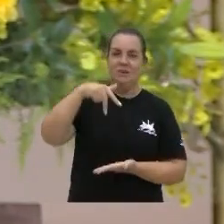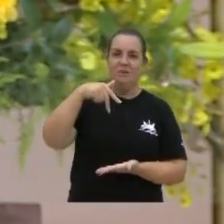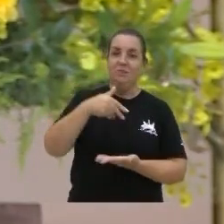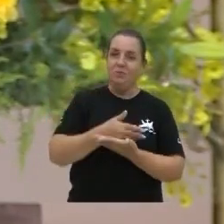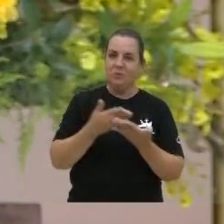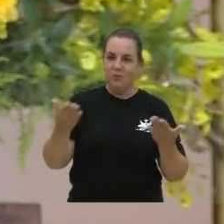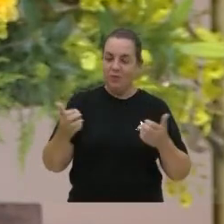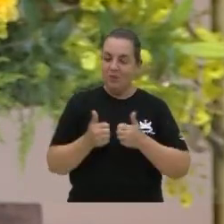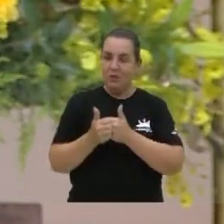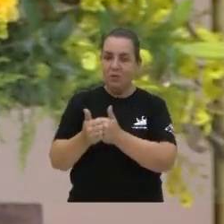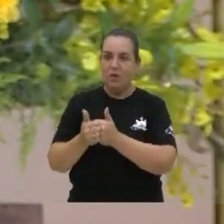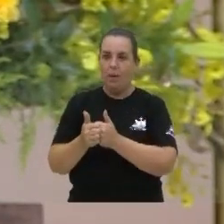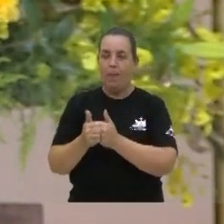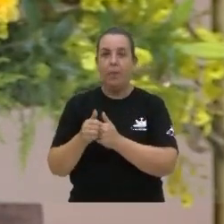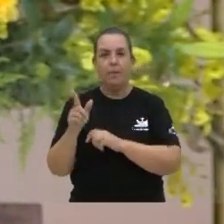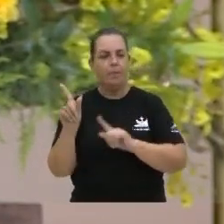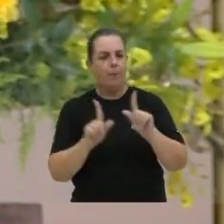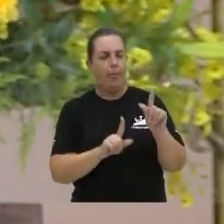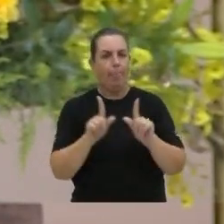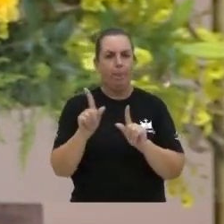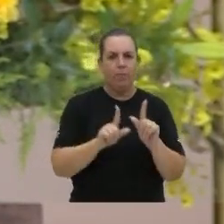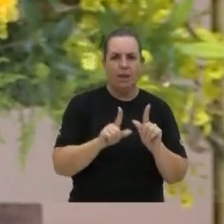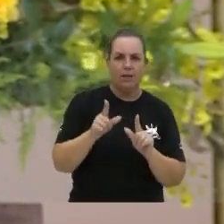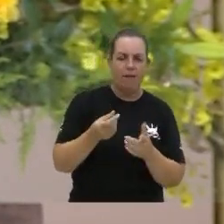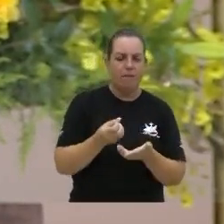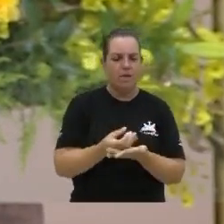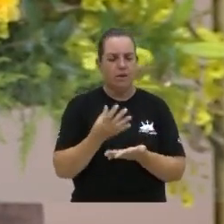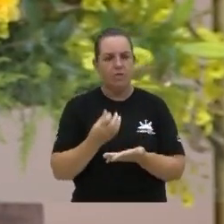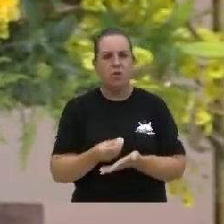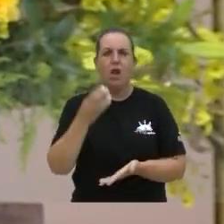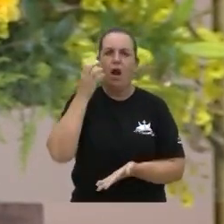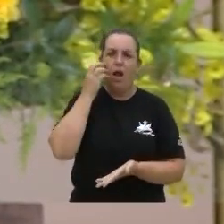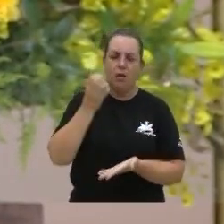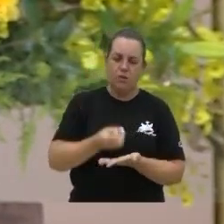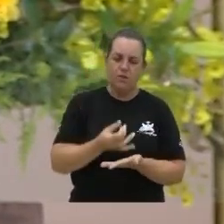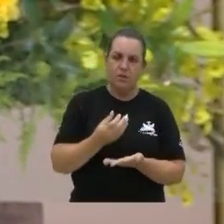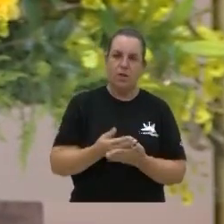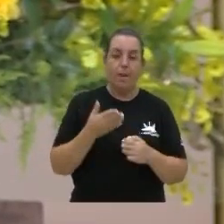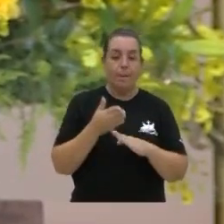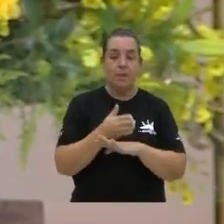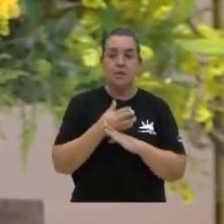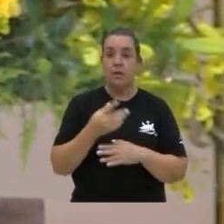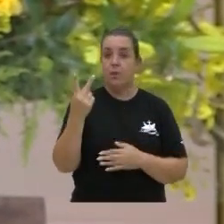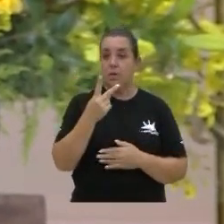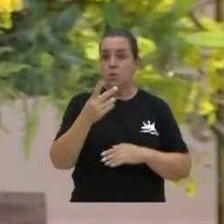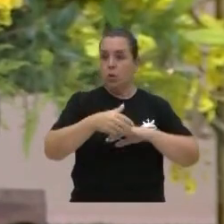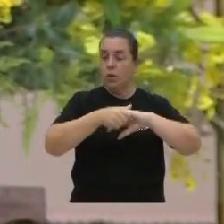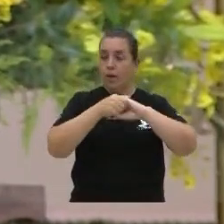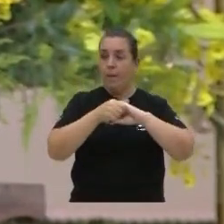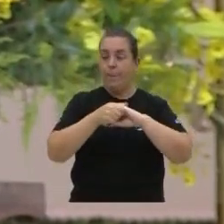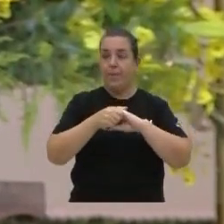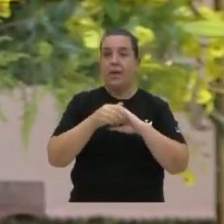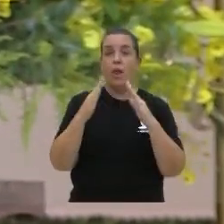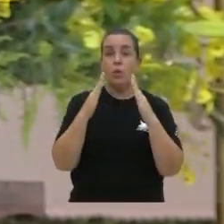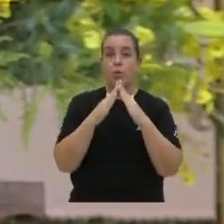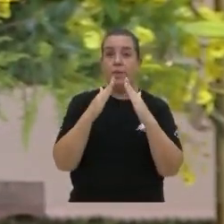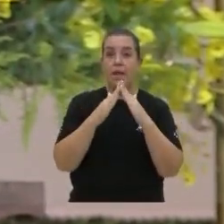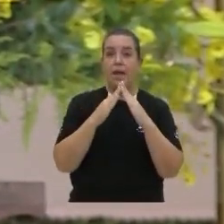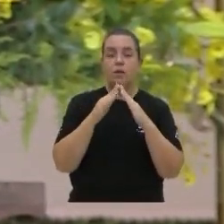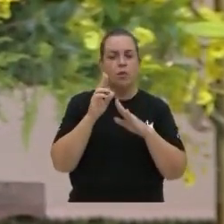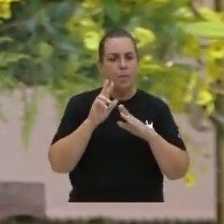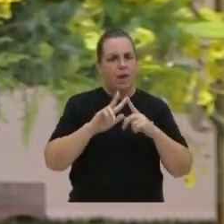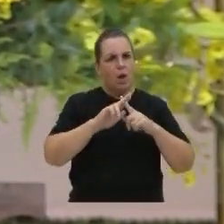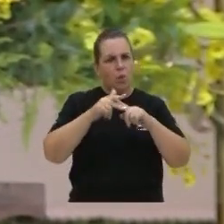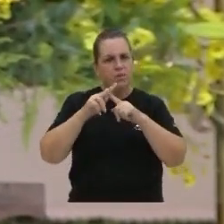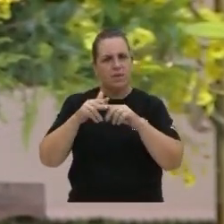Você que nos acompanha pelos meios de comunicação, participe da segunda etapa da campanha do telhado para cobrir a Casa